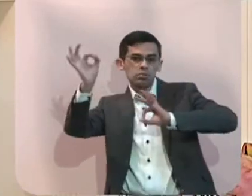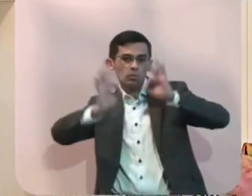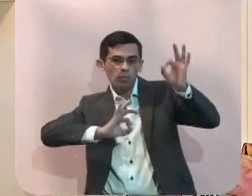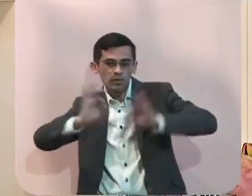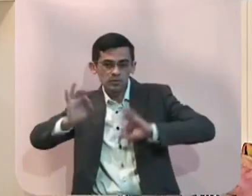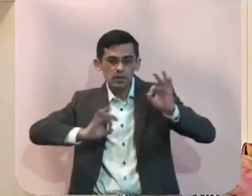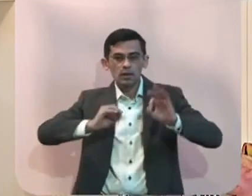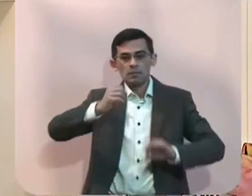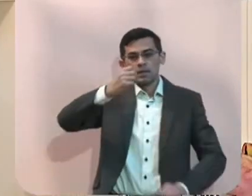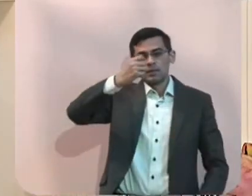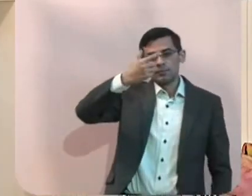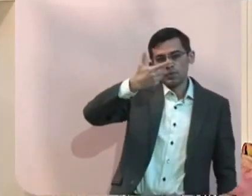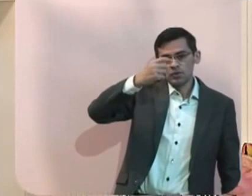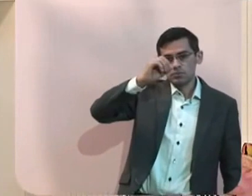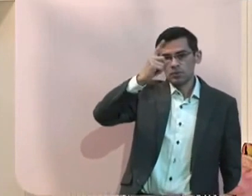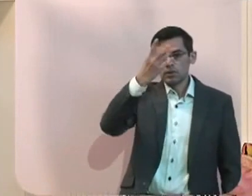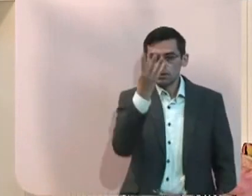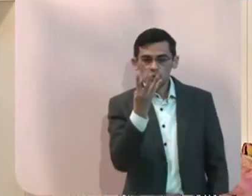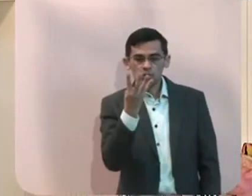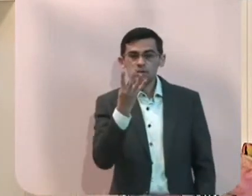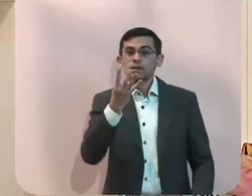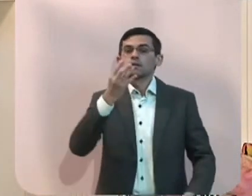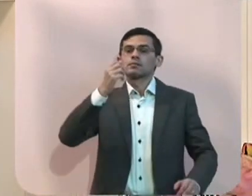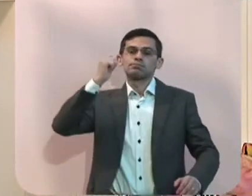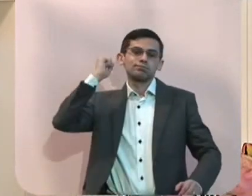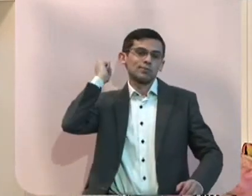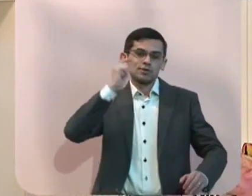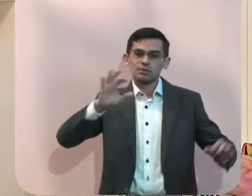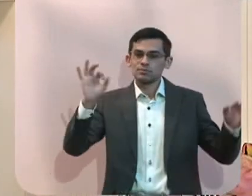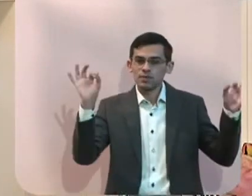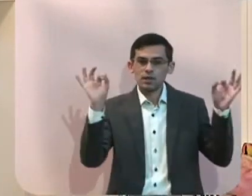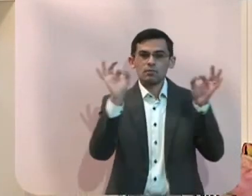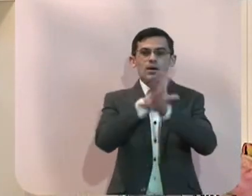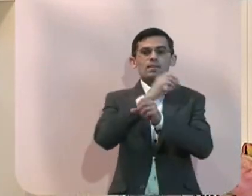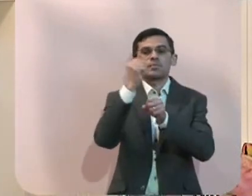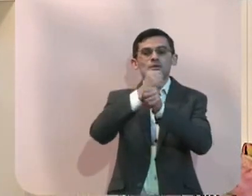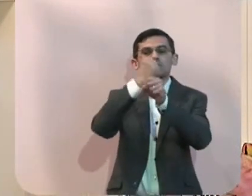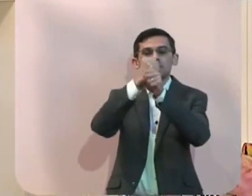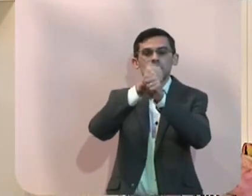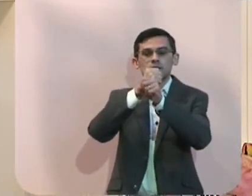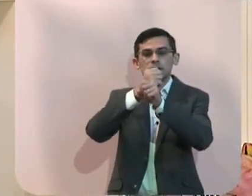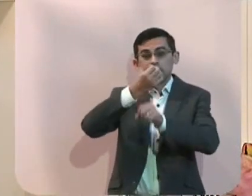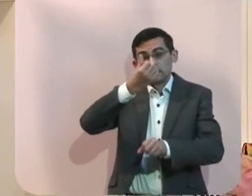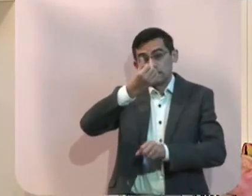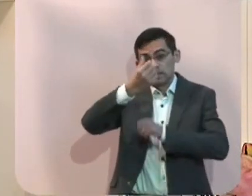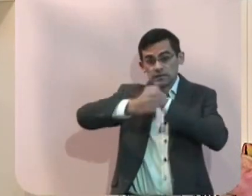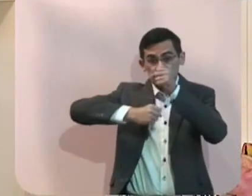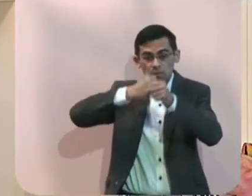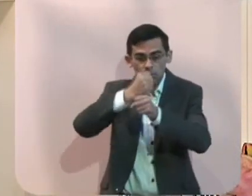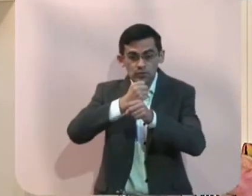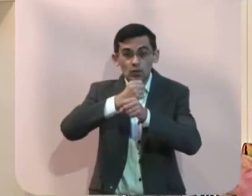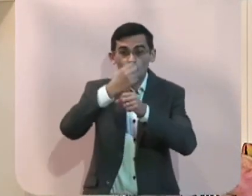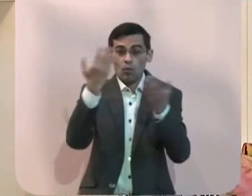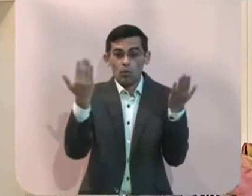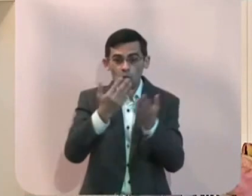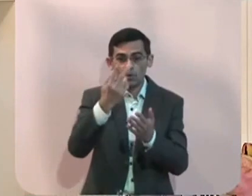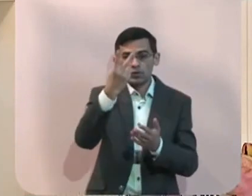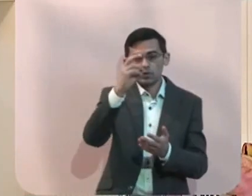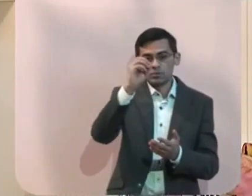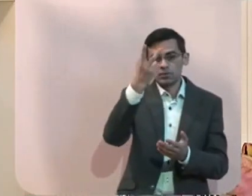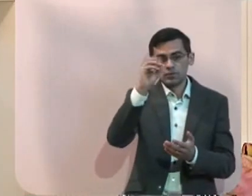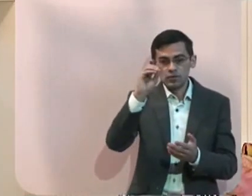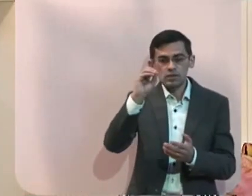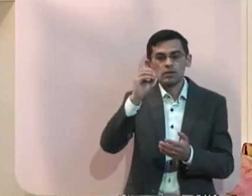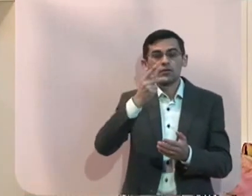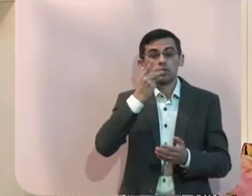aí então Deus nos permitiu terminar a obra em 2014. 6 anos depois, hoje, 2020, eu quero dizer